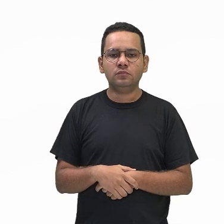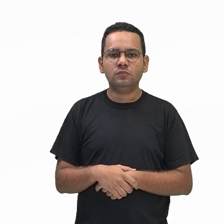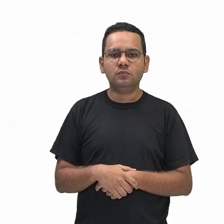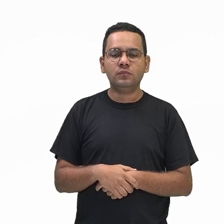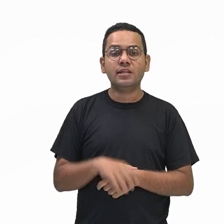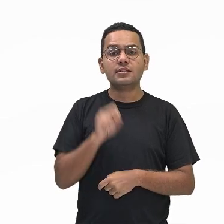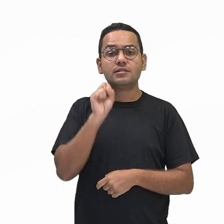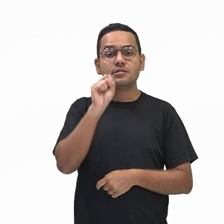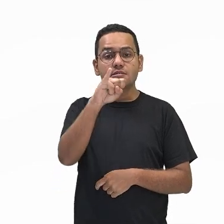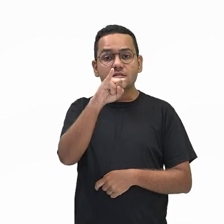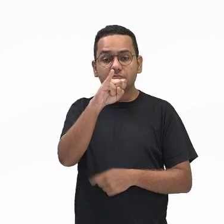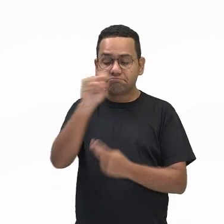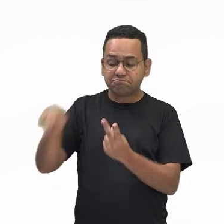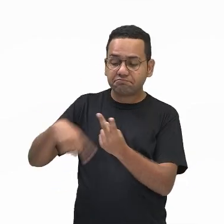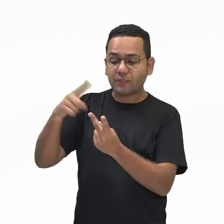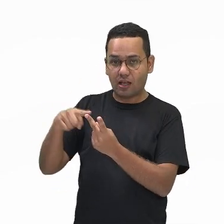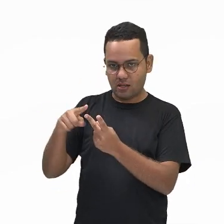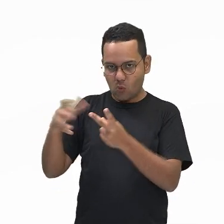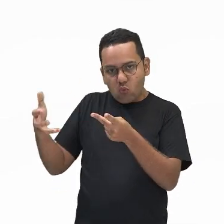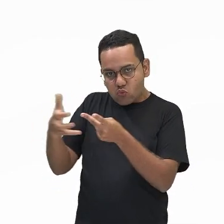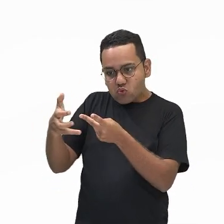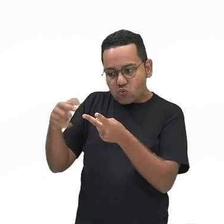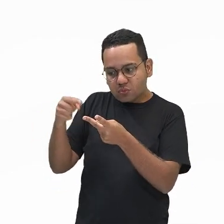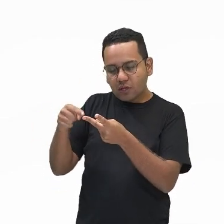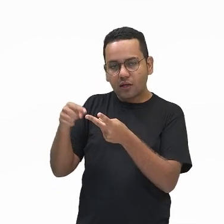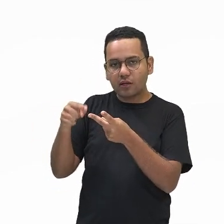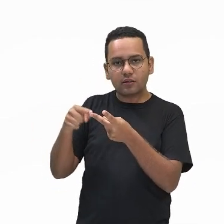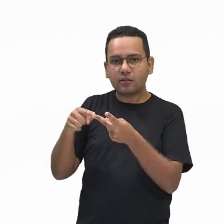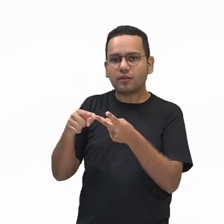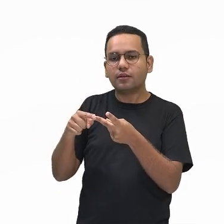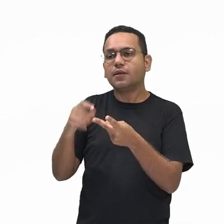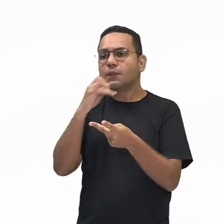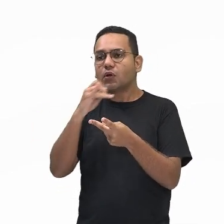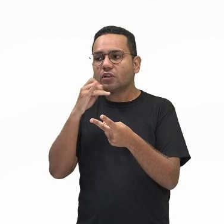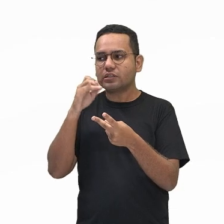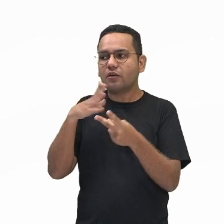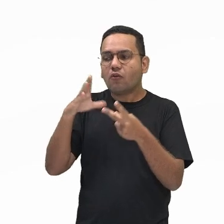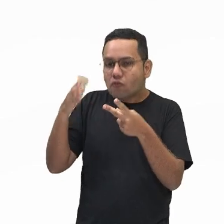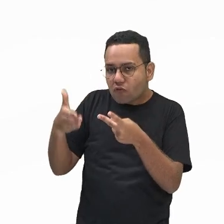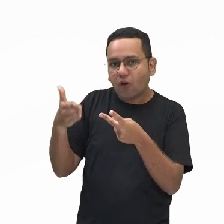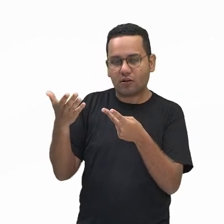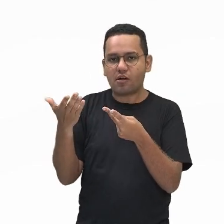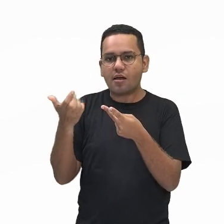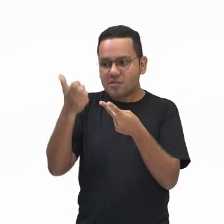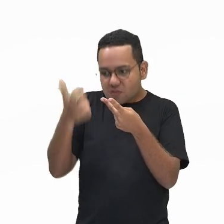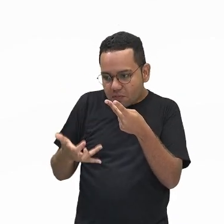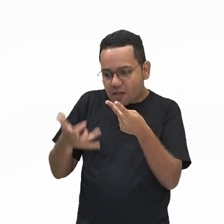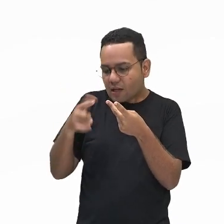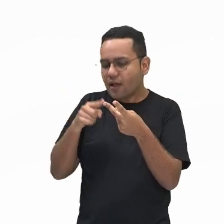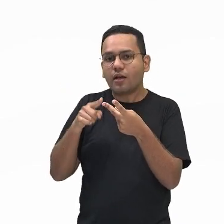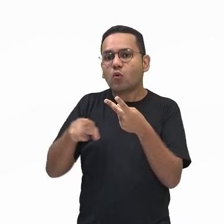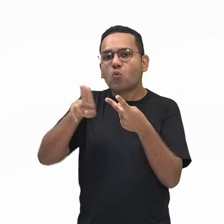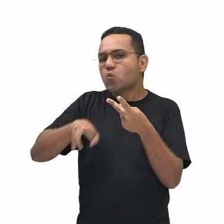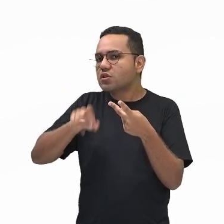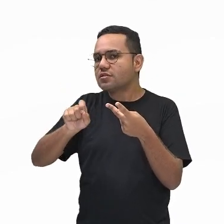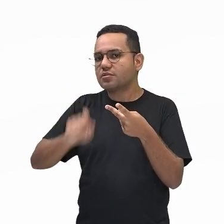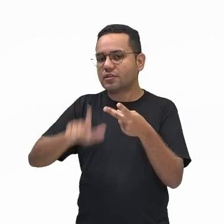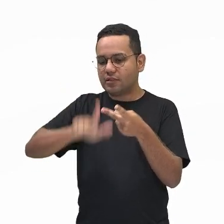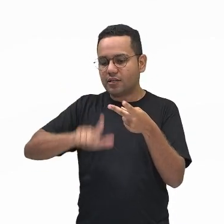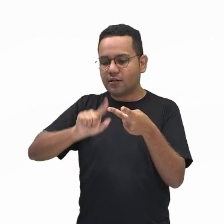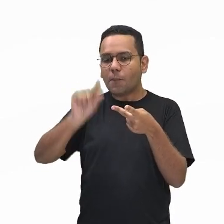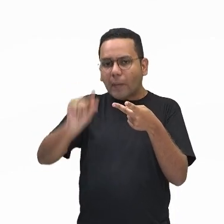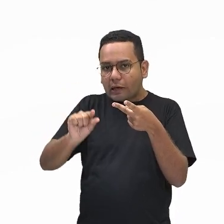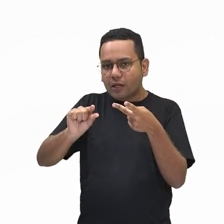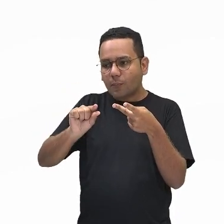gente for atribuir aí aos genes recessivos, né, for se referir aos genes recessivos, a gente vai utilizar aí letras em